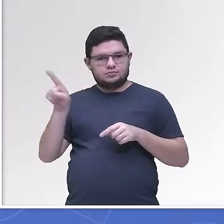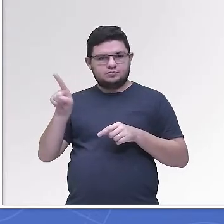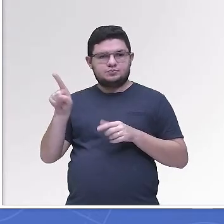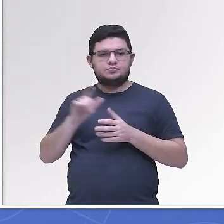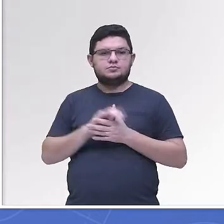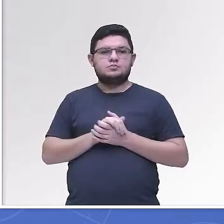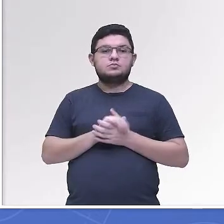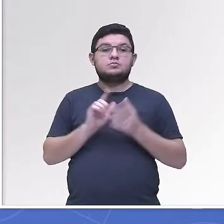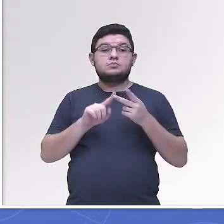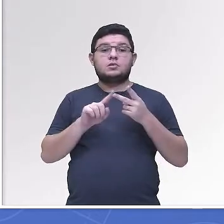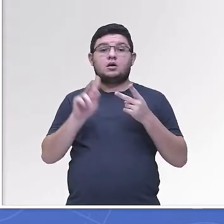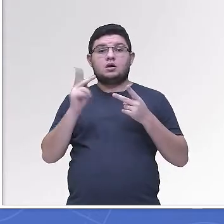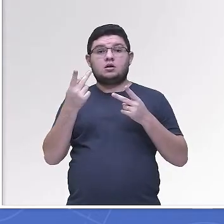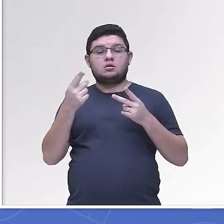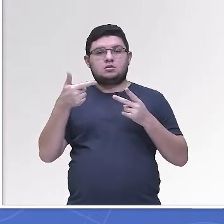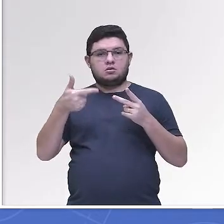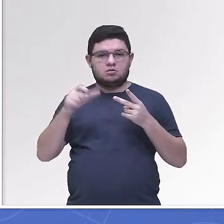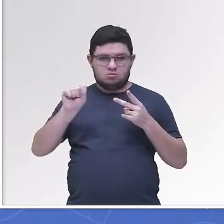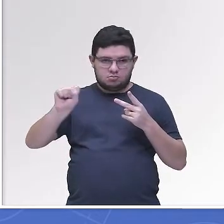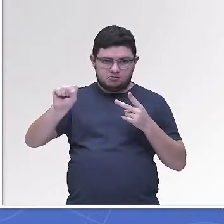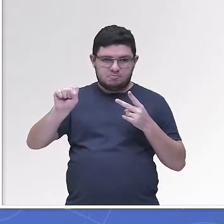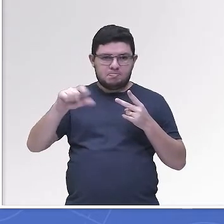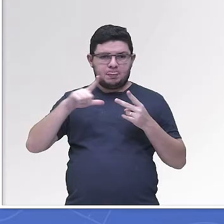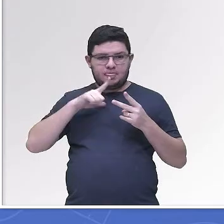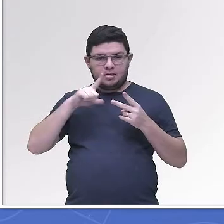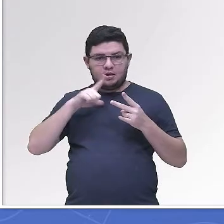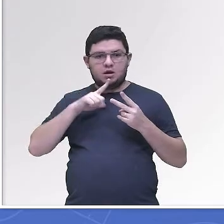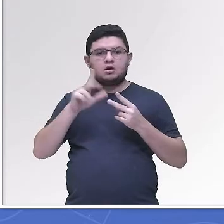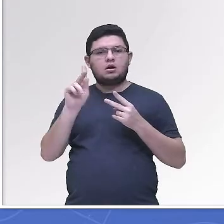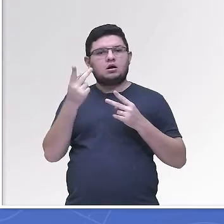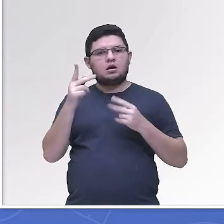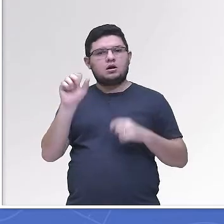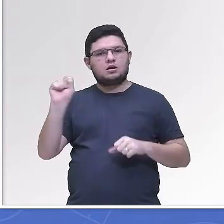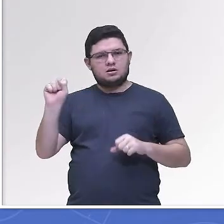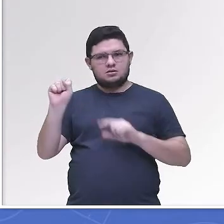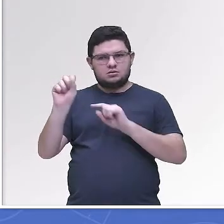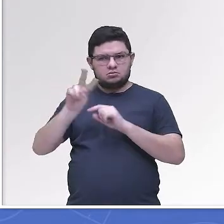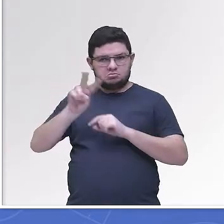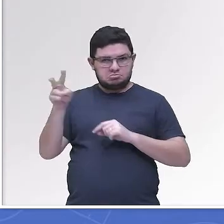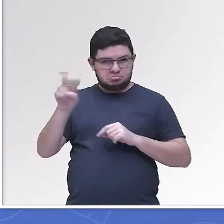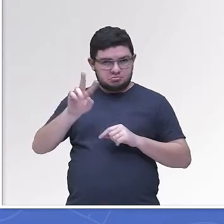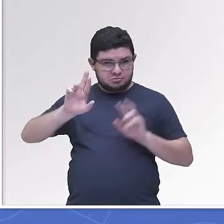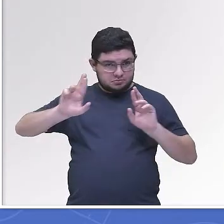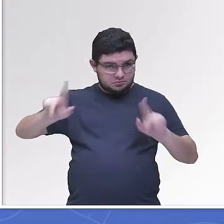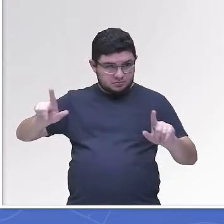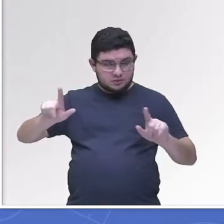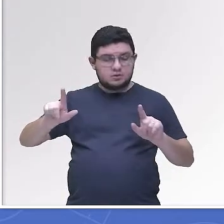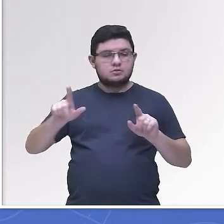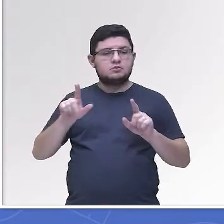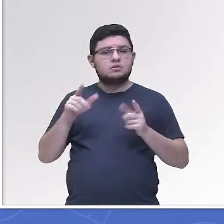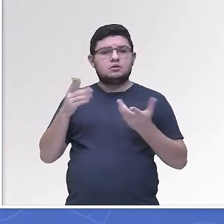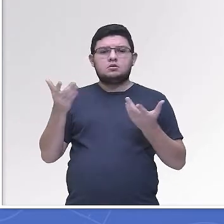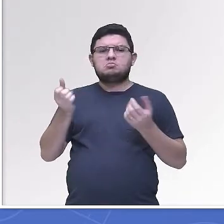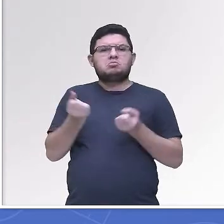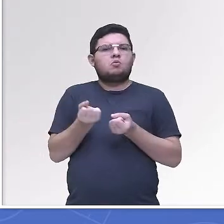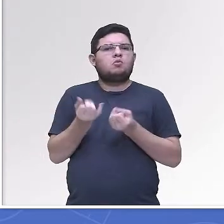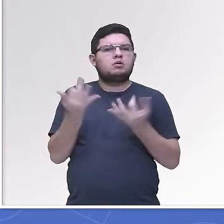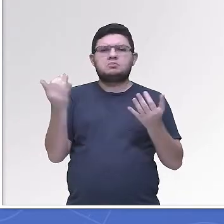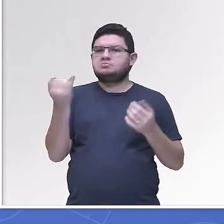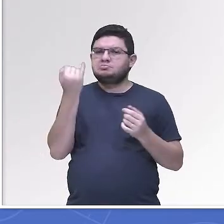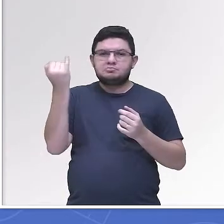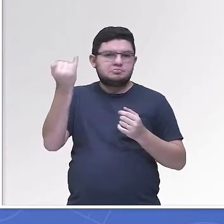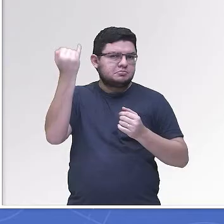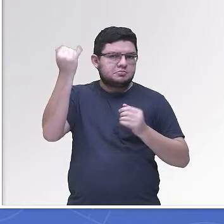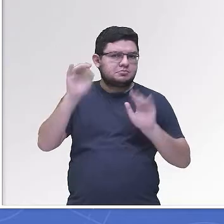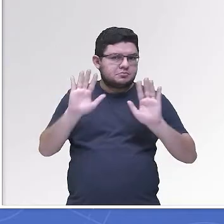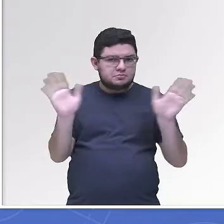H2S. Nós temos aqui 2 elementos químicos diferentes, não importando a quantidade de